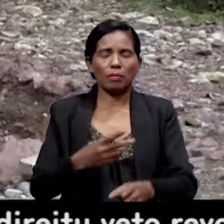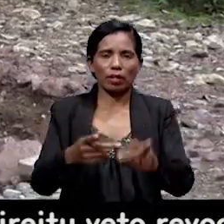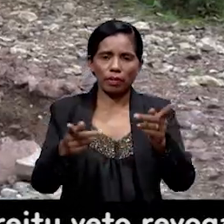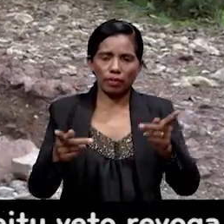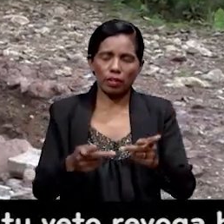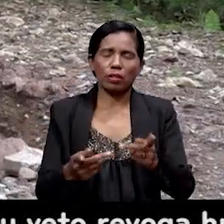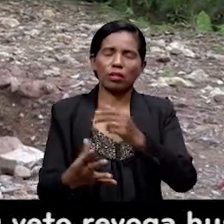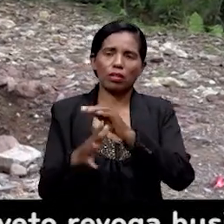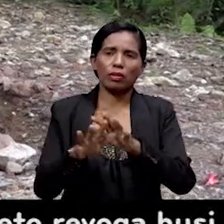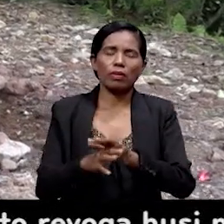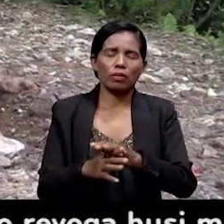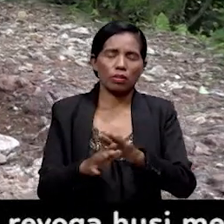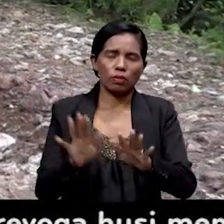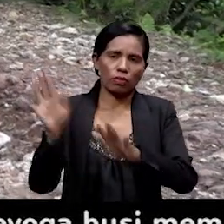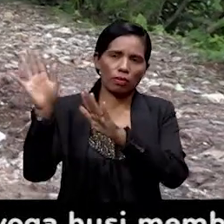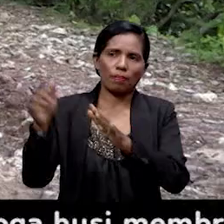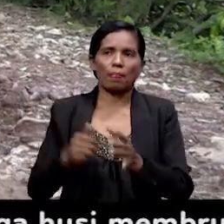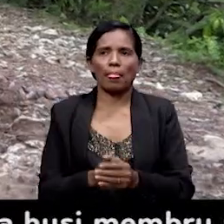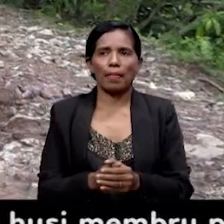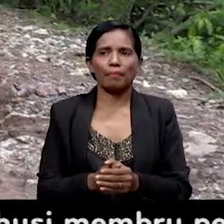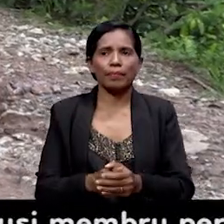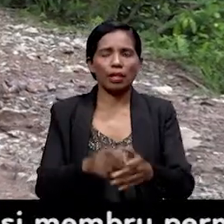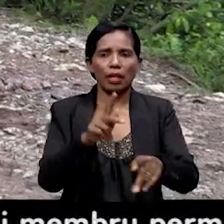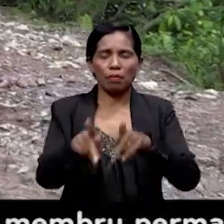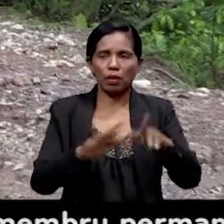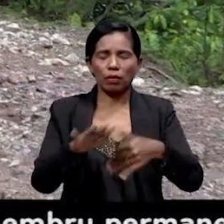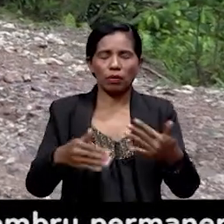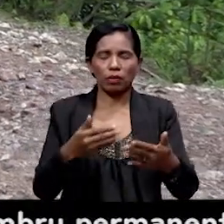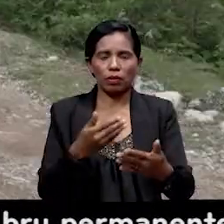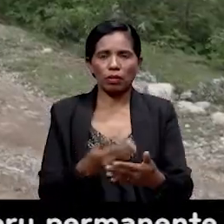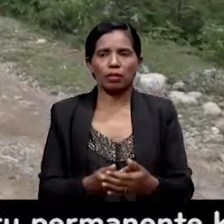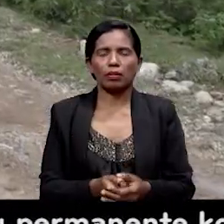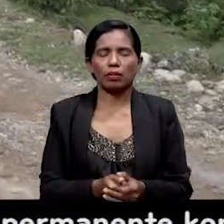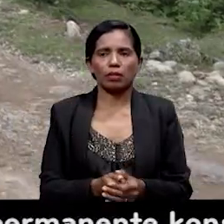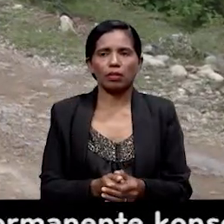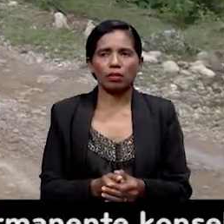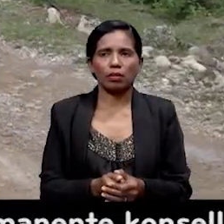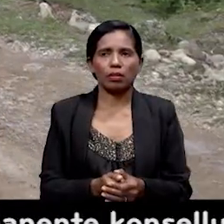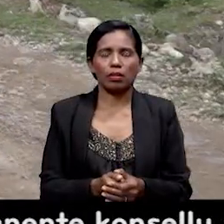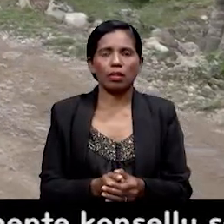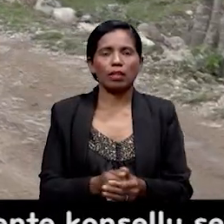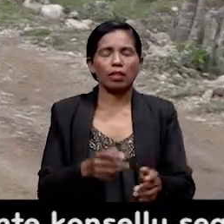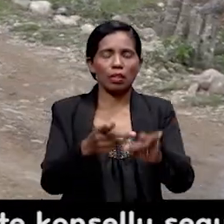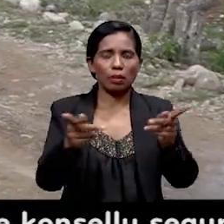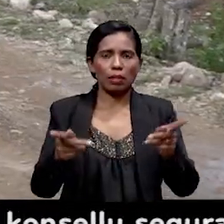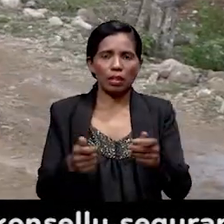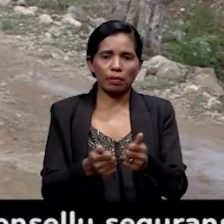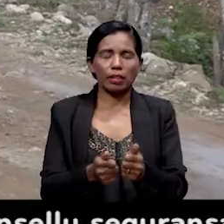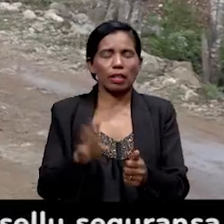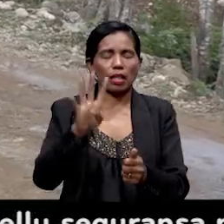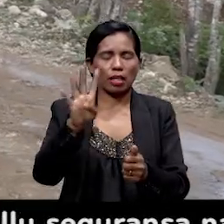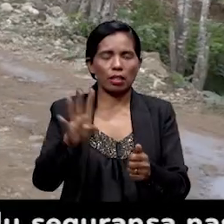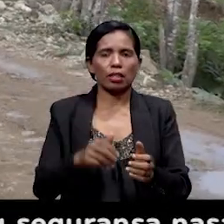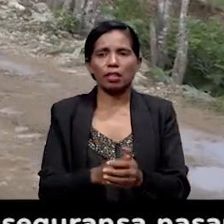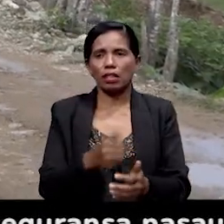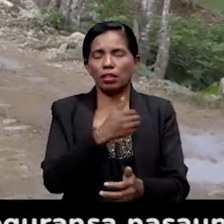será. Além de ne comunidade sira seluk e aldeia larimi, Nauteto, Kain Tau, Botau e a posto administrativo Iliomar